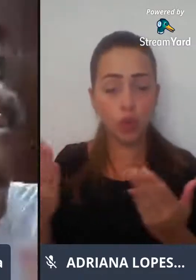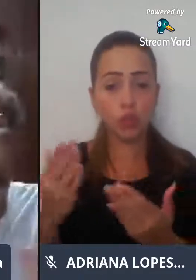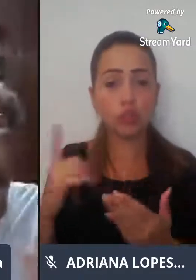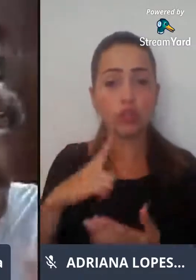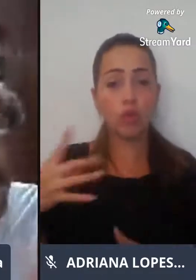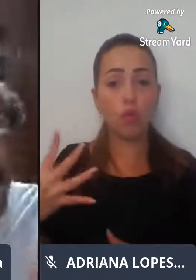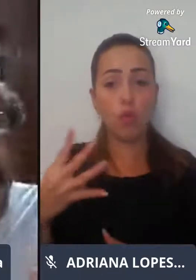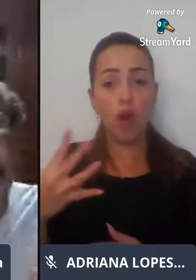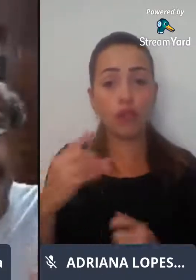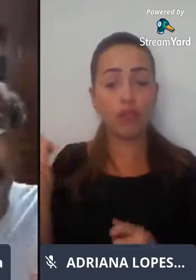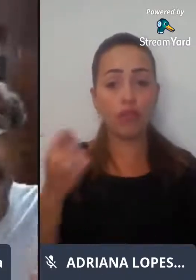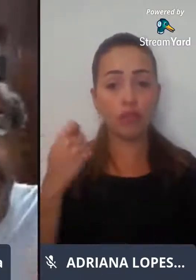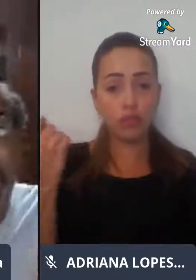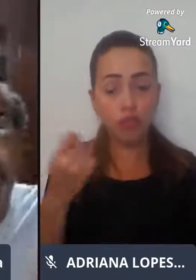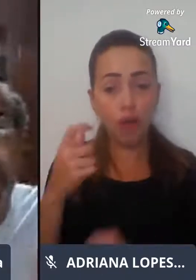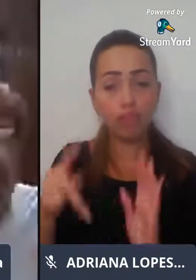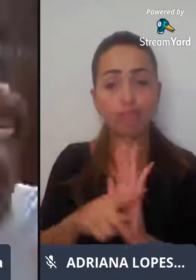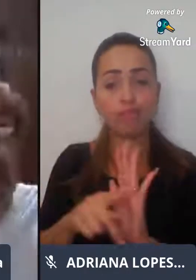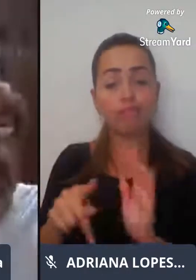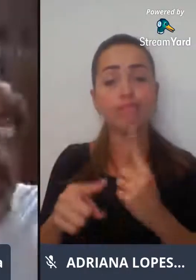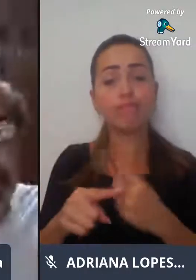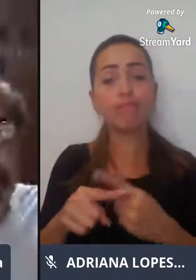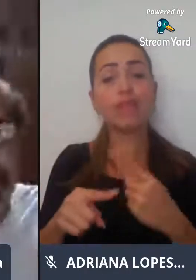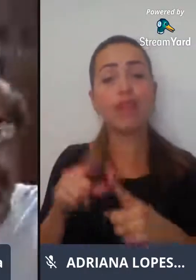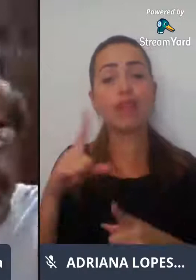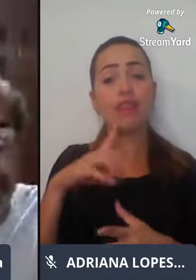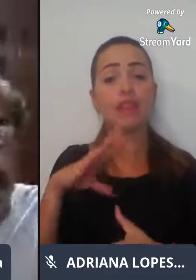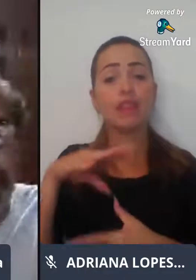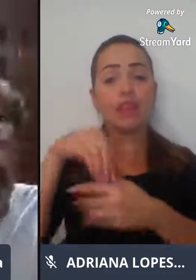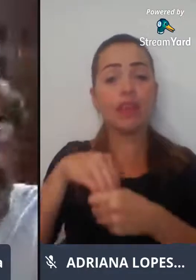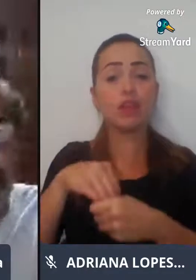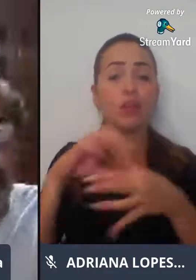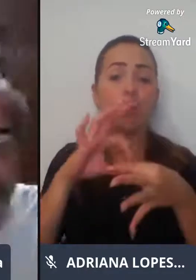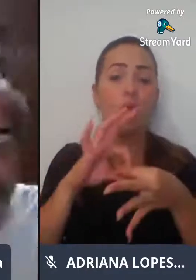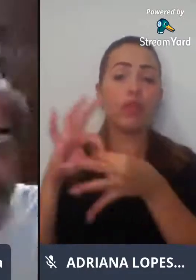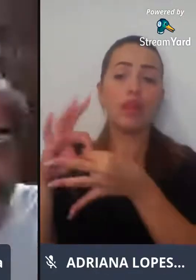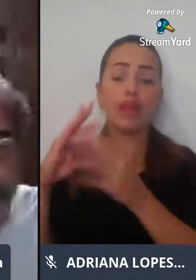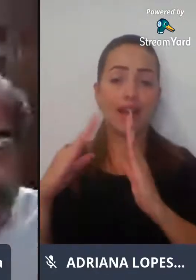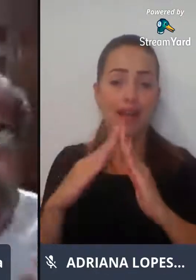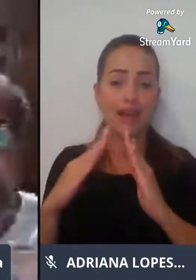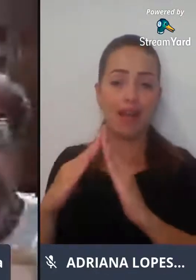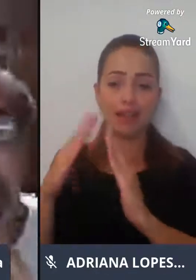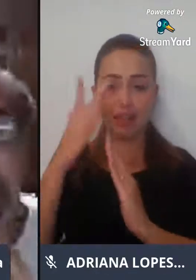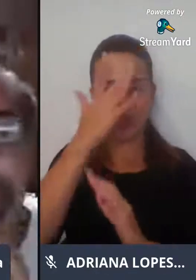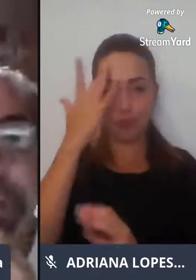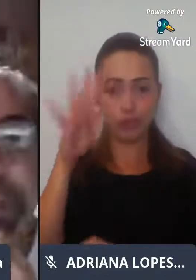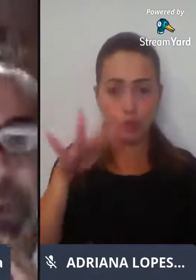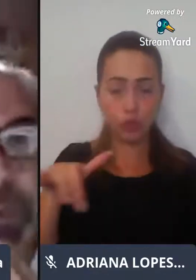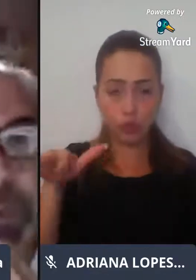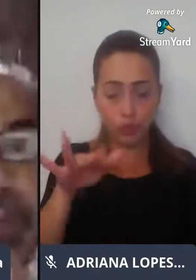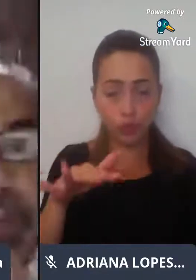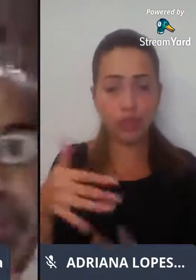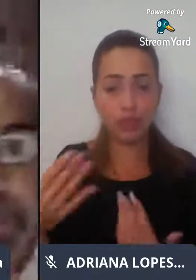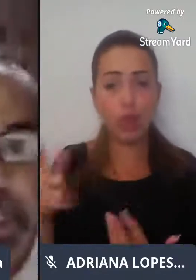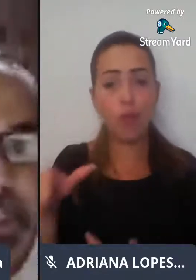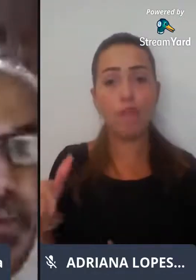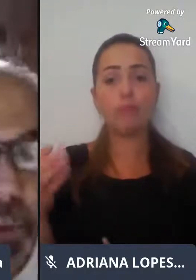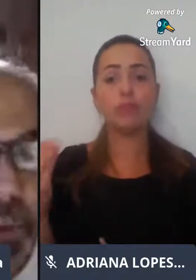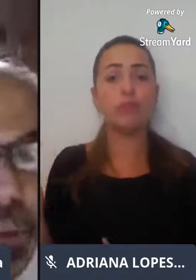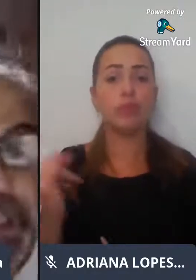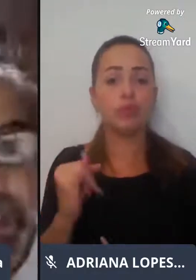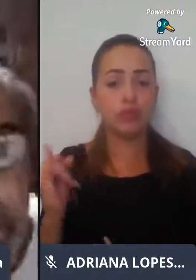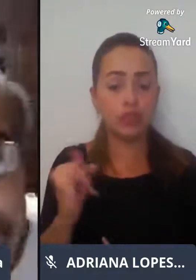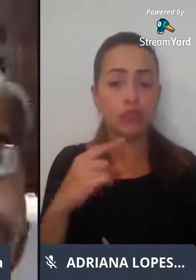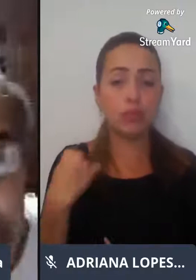para a pandemia, porque levava o contexto à casa das pessoas, o tempo todo dos vídeos. E isso era muito importante para a